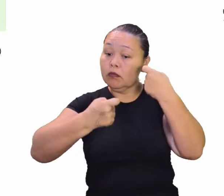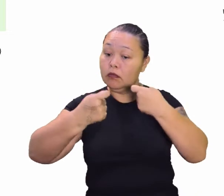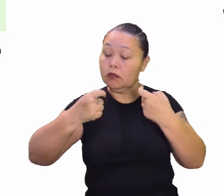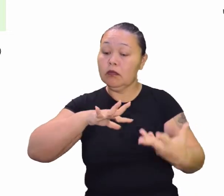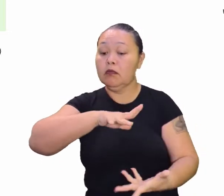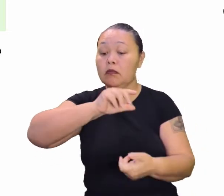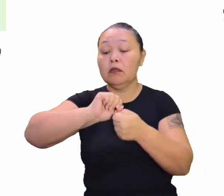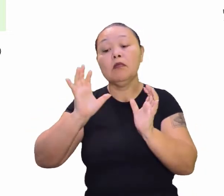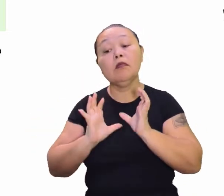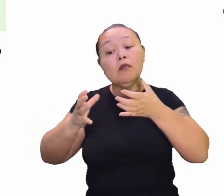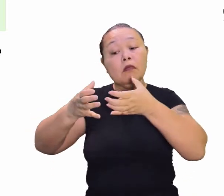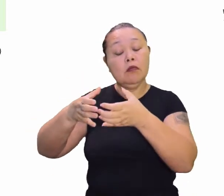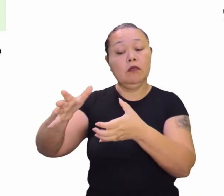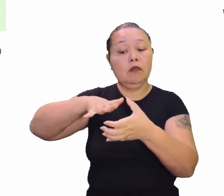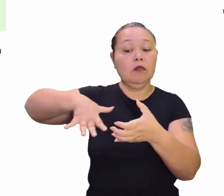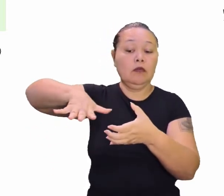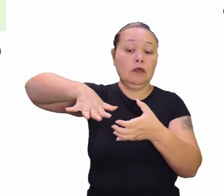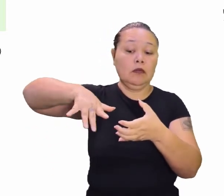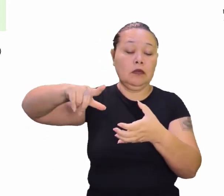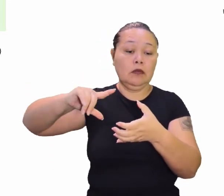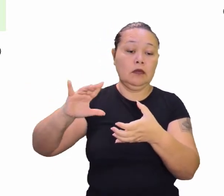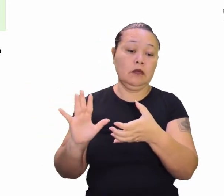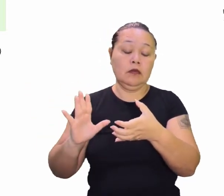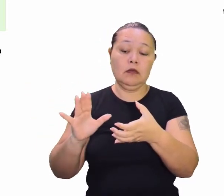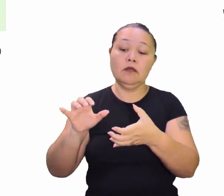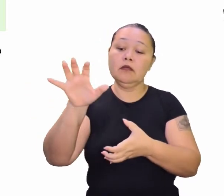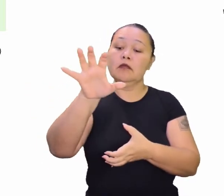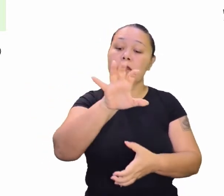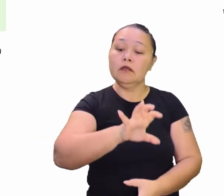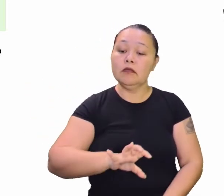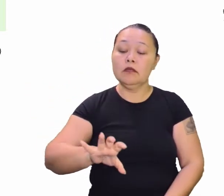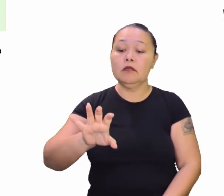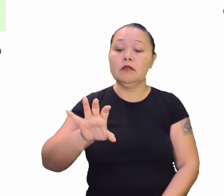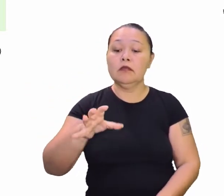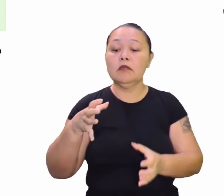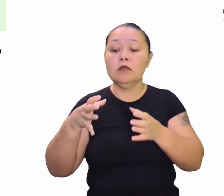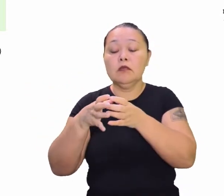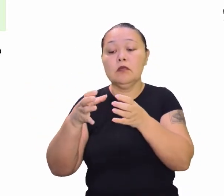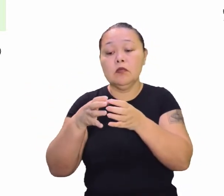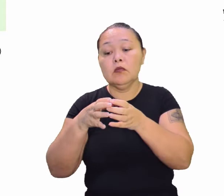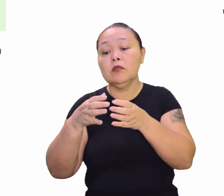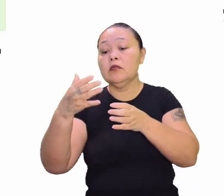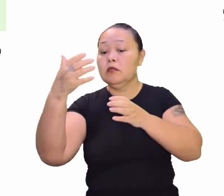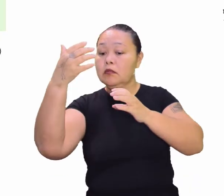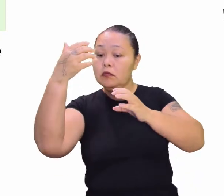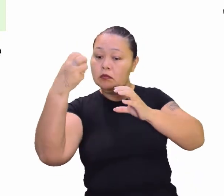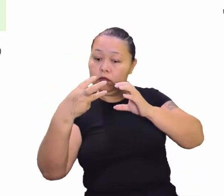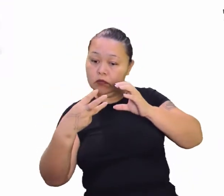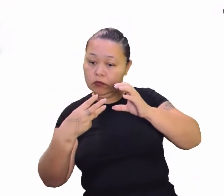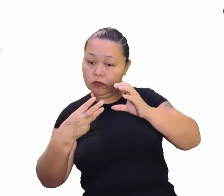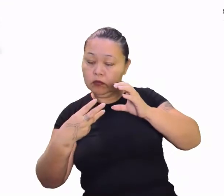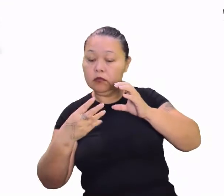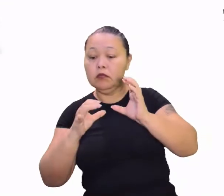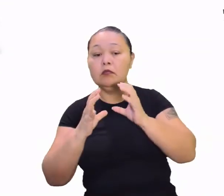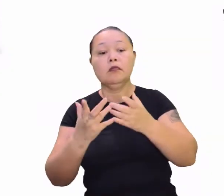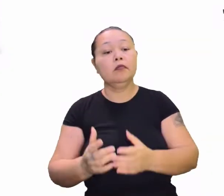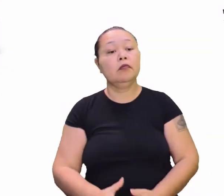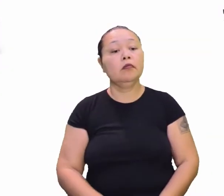Jorge, esse grupo aí lá na regionalização do grupo do terceiro mundo.